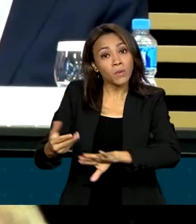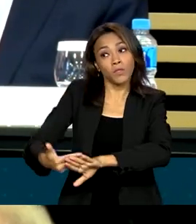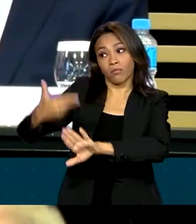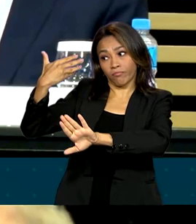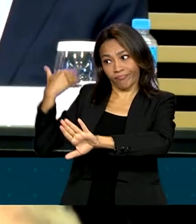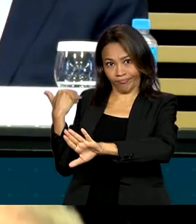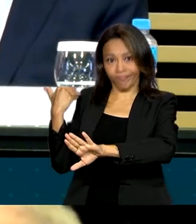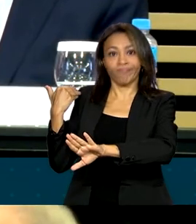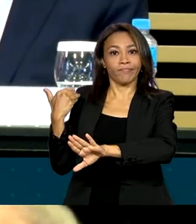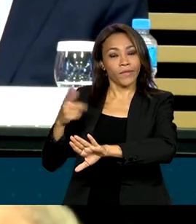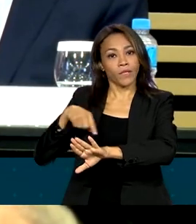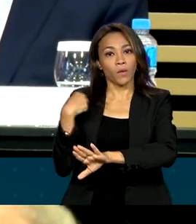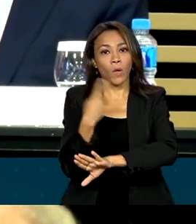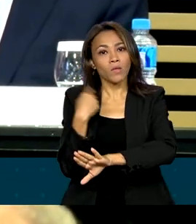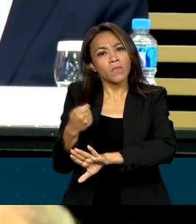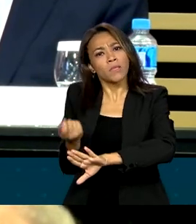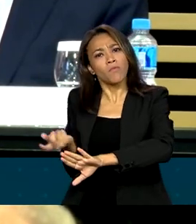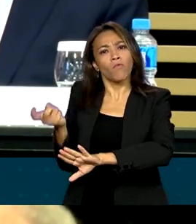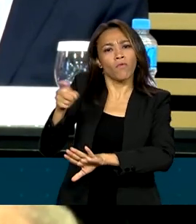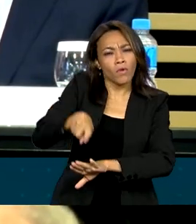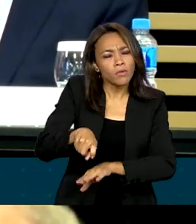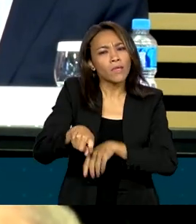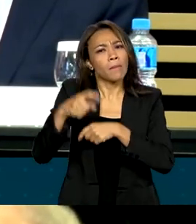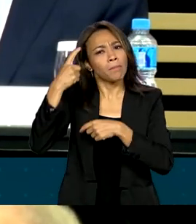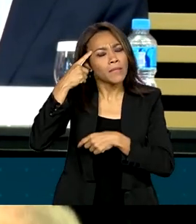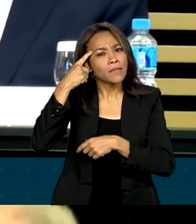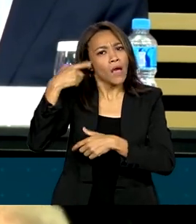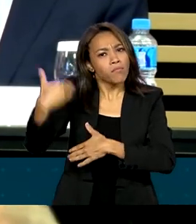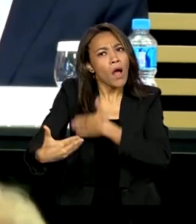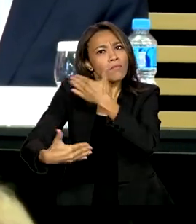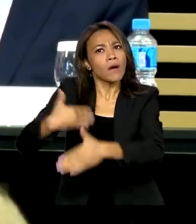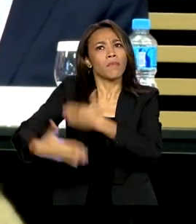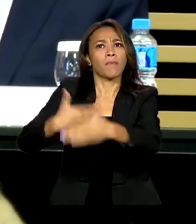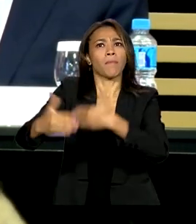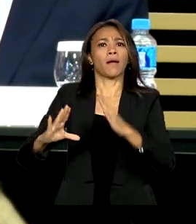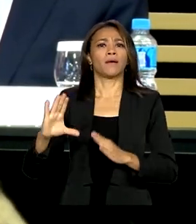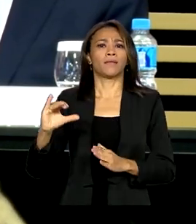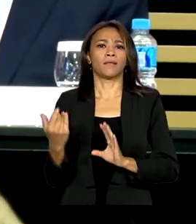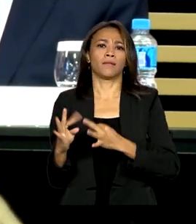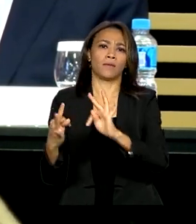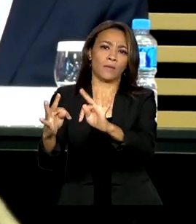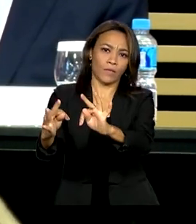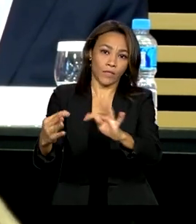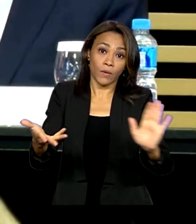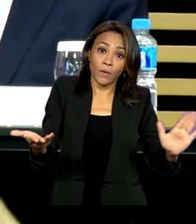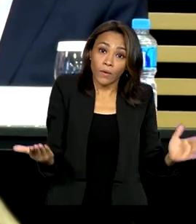período. Então, nós precisamos voltar a pensar em investimento em ciência e tecnologia.